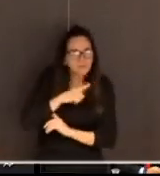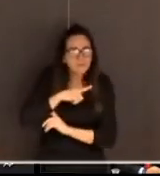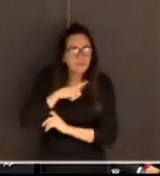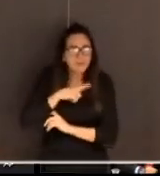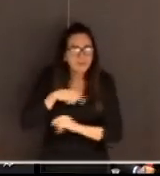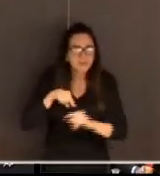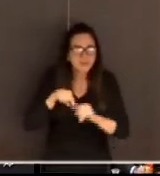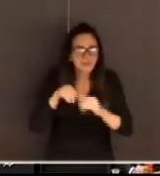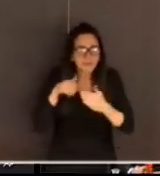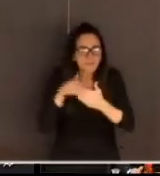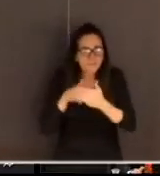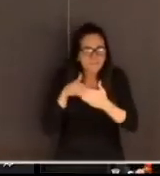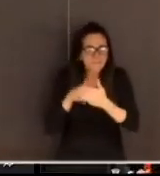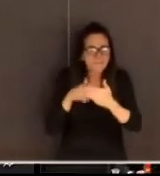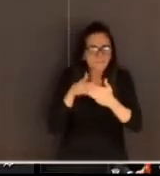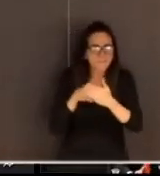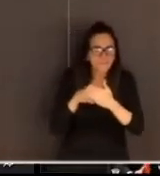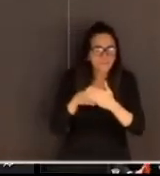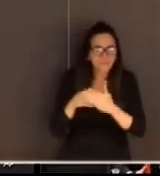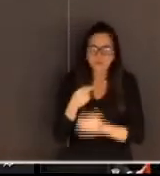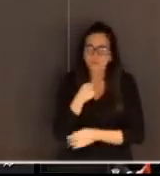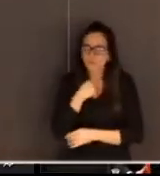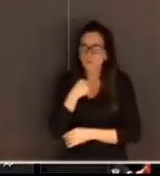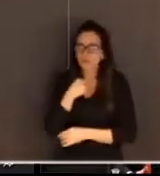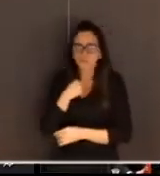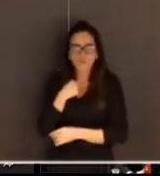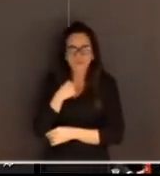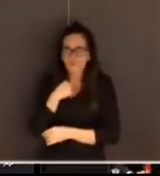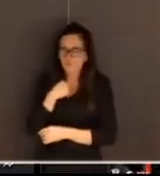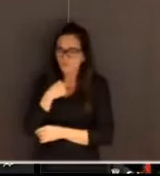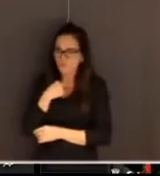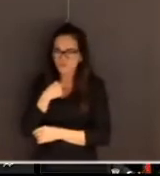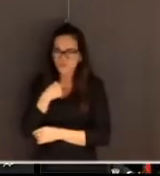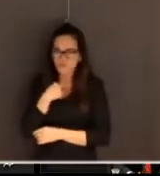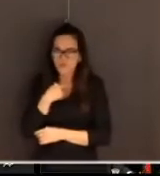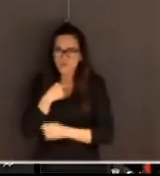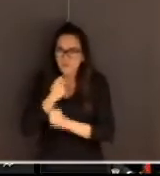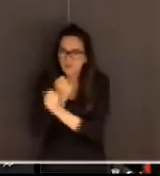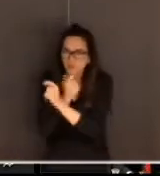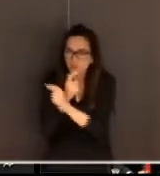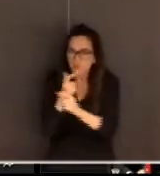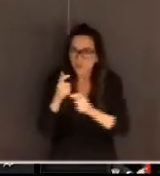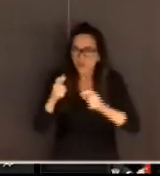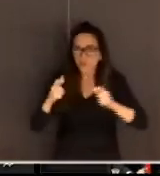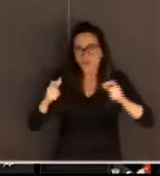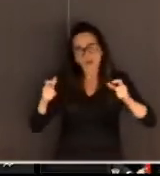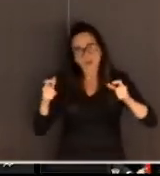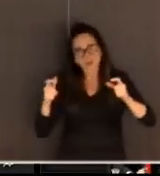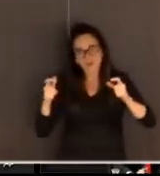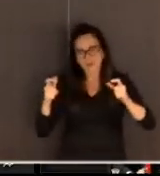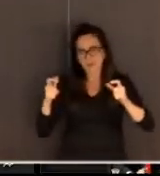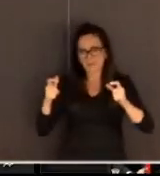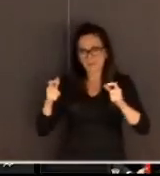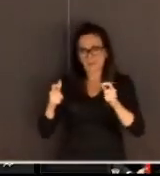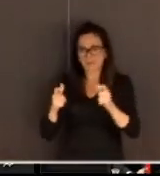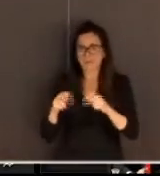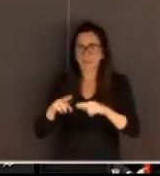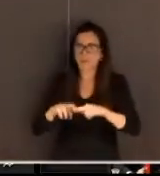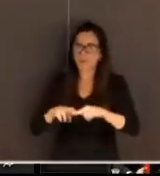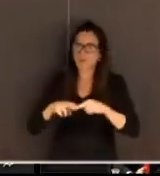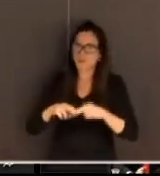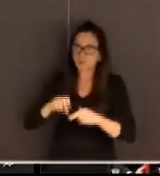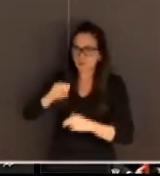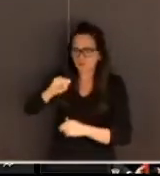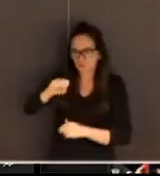restrições excepcionais, eu não posso, de maneira alguma, ampliar estas exceções. Por isso que o STJ